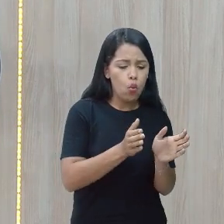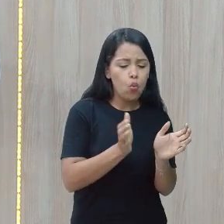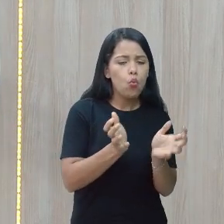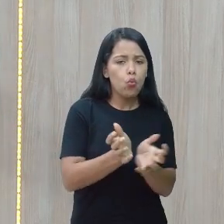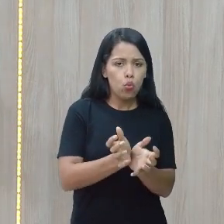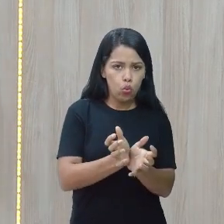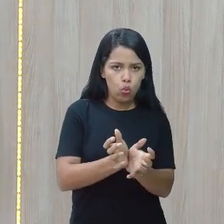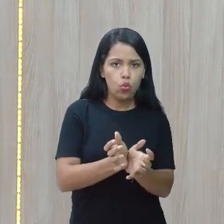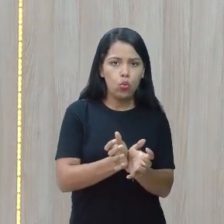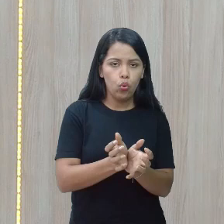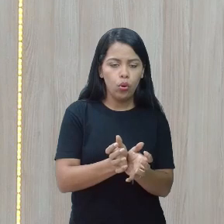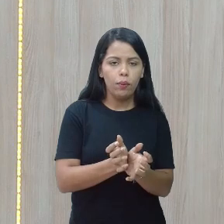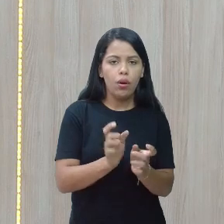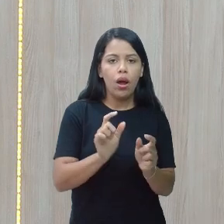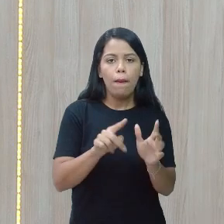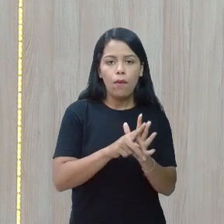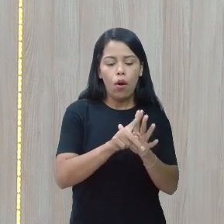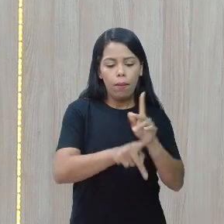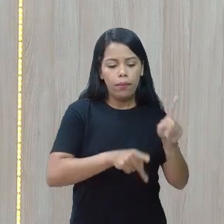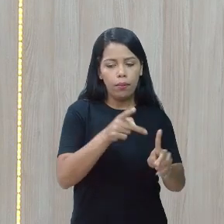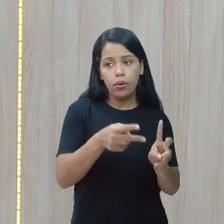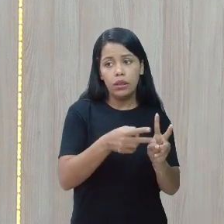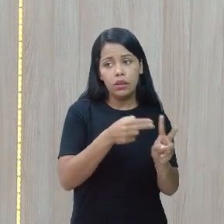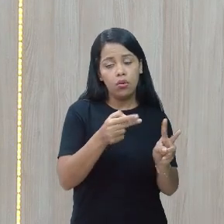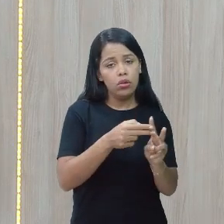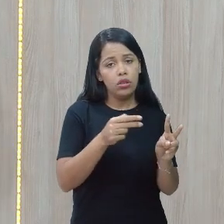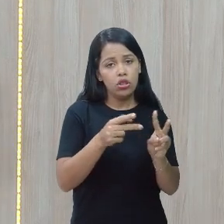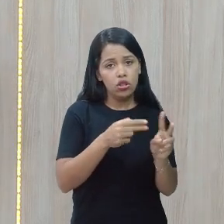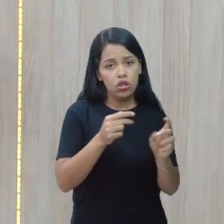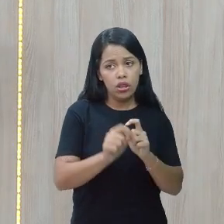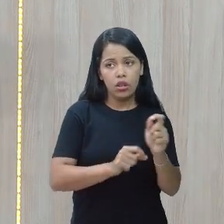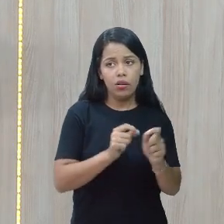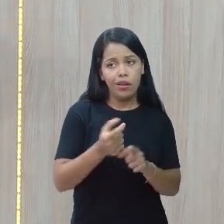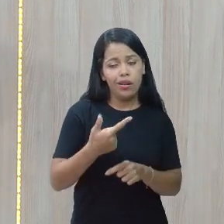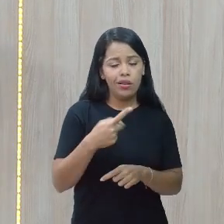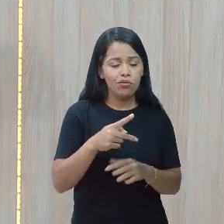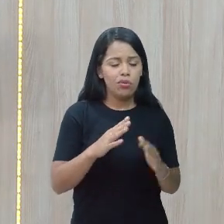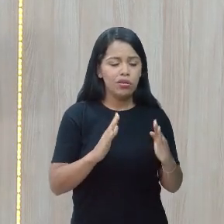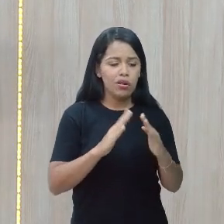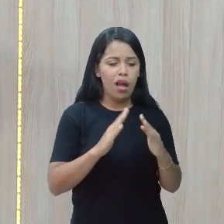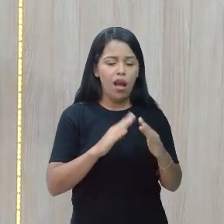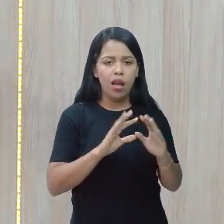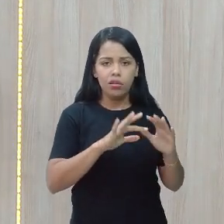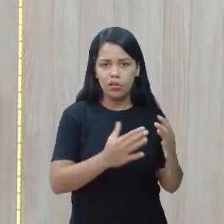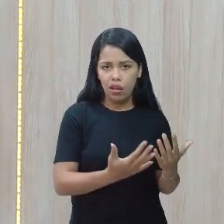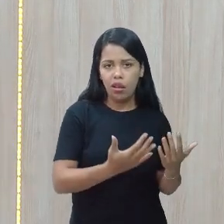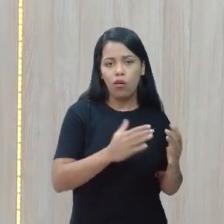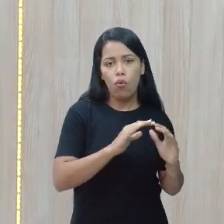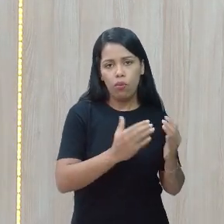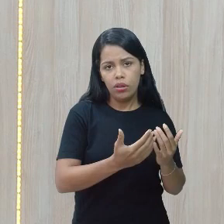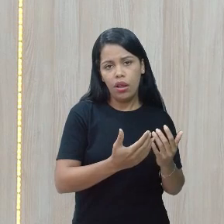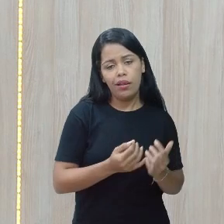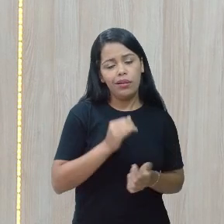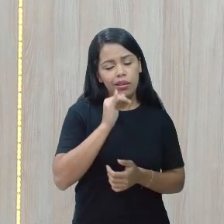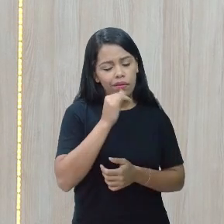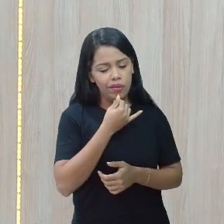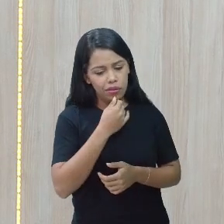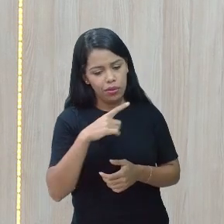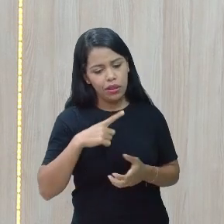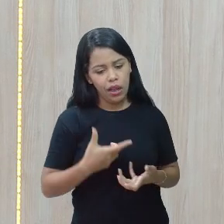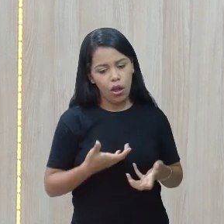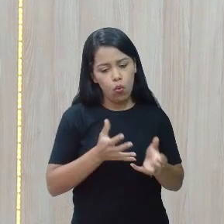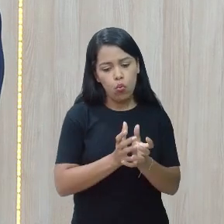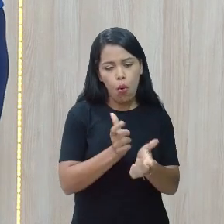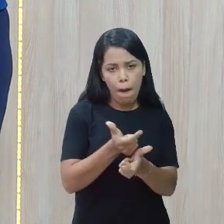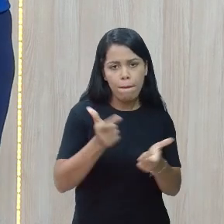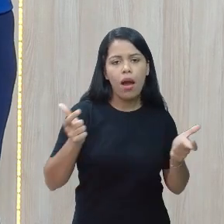fora da zona urbana, né, lá em suas tribos, em suas terras, em suas reservas. Infelizmente, uma